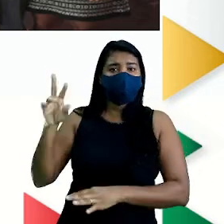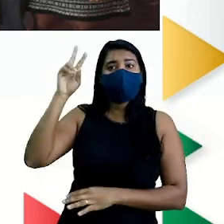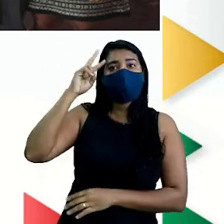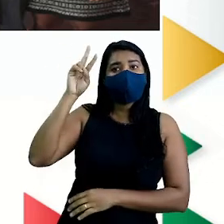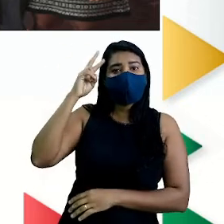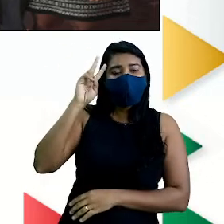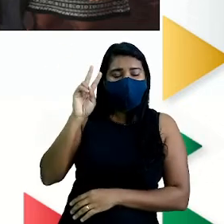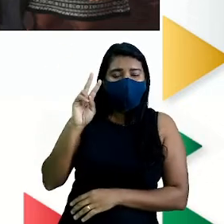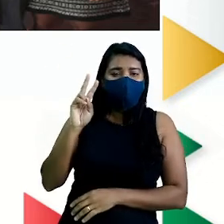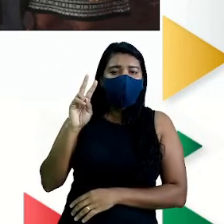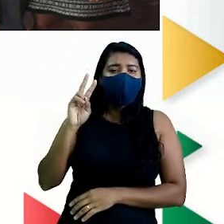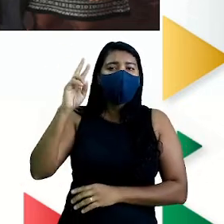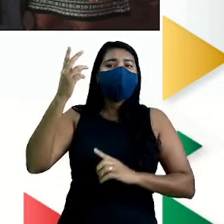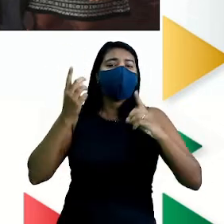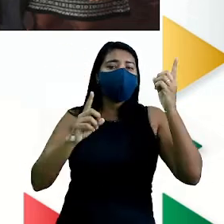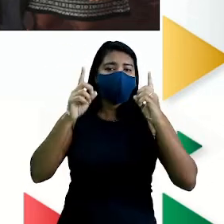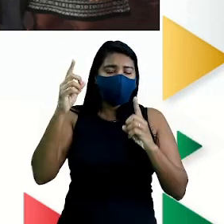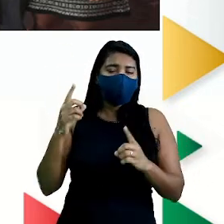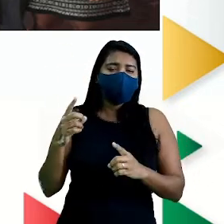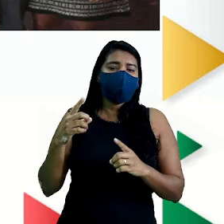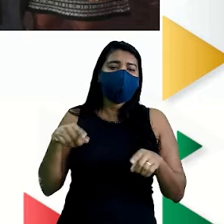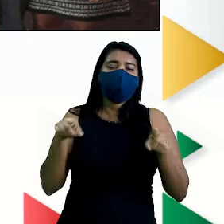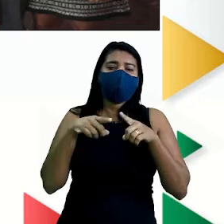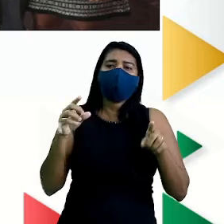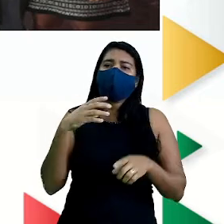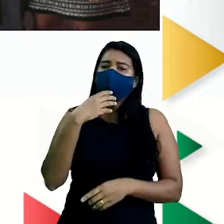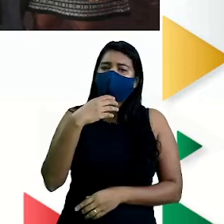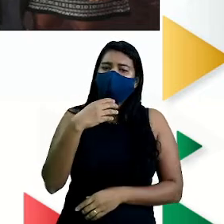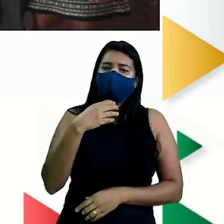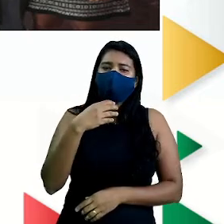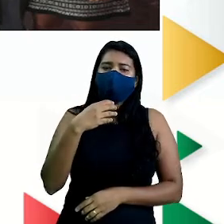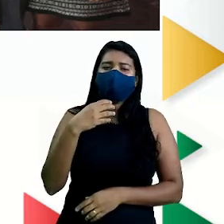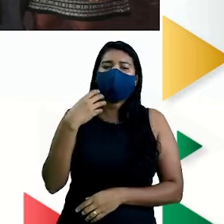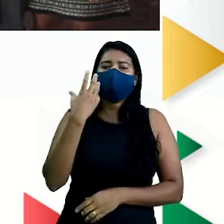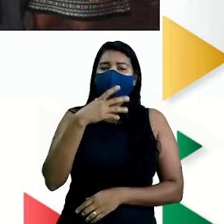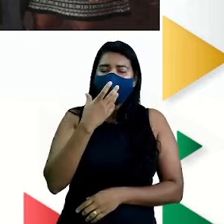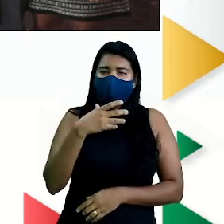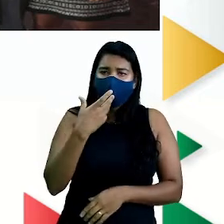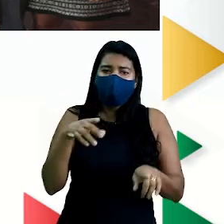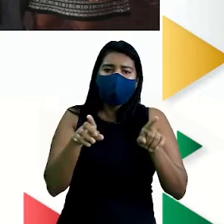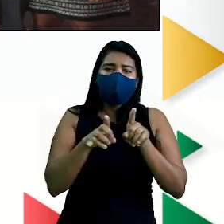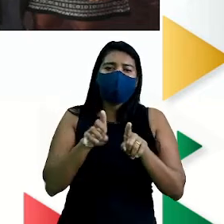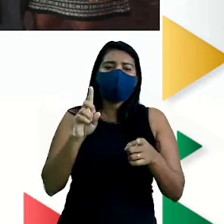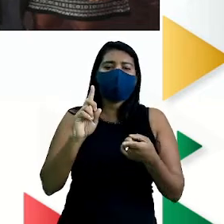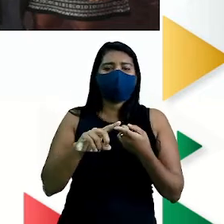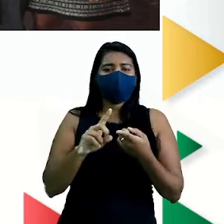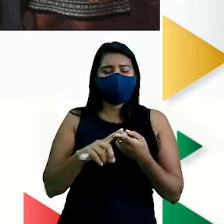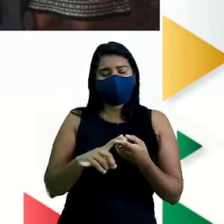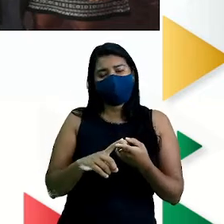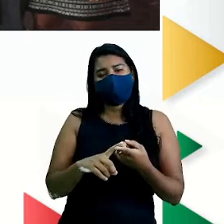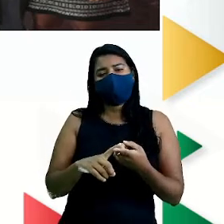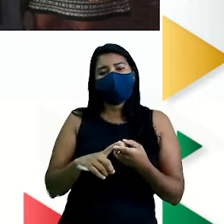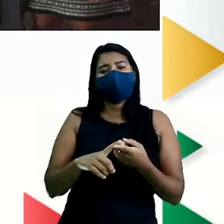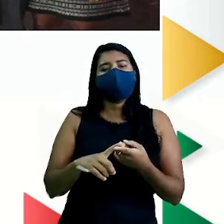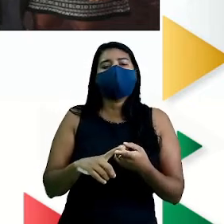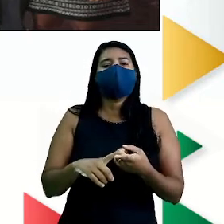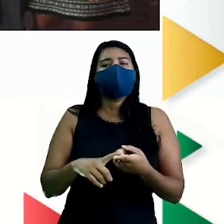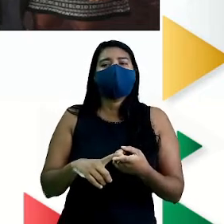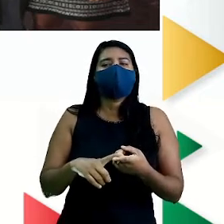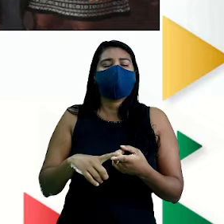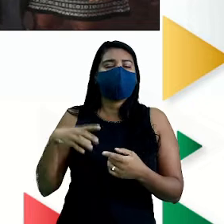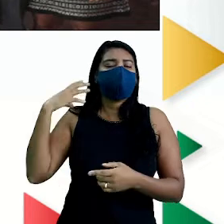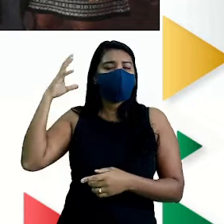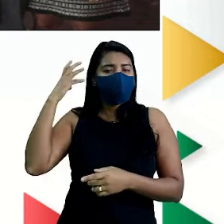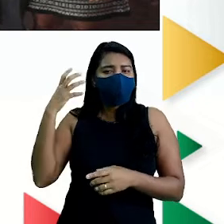do seu programa que ele apresenta na Rádio Universitária, né, dedicada ao frevo. Então, aí, hoje, né,